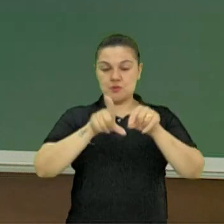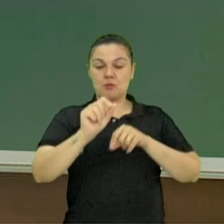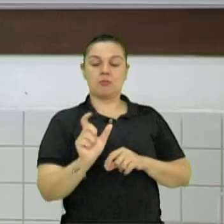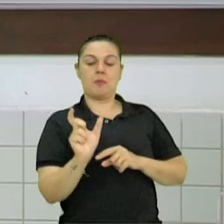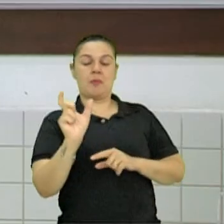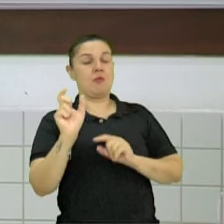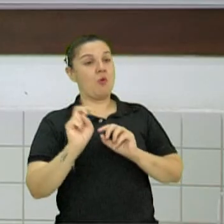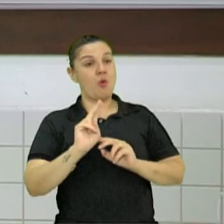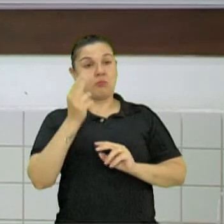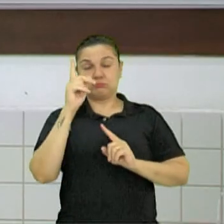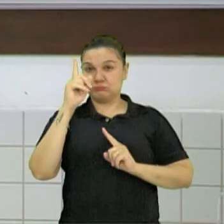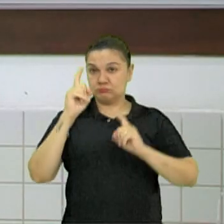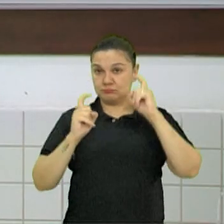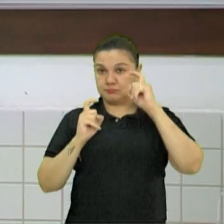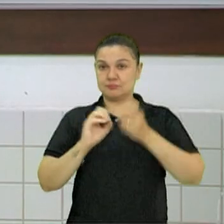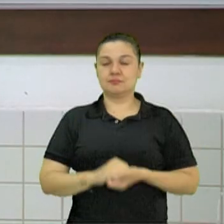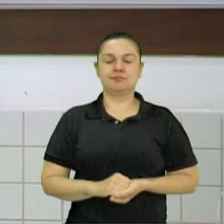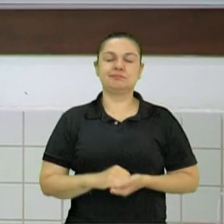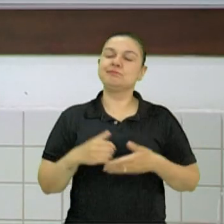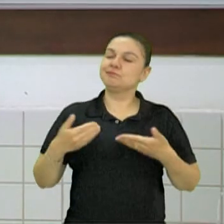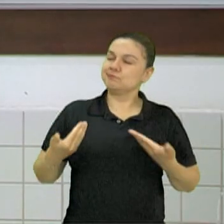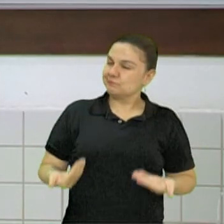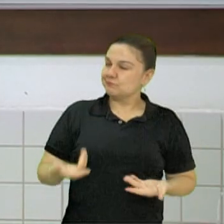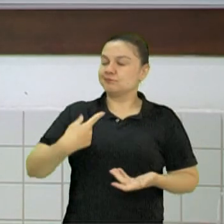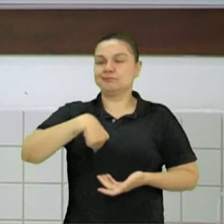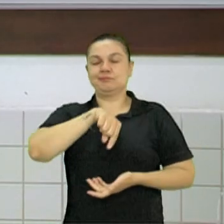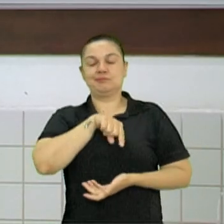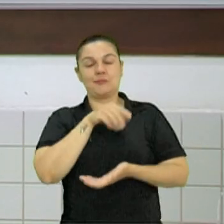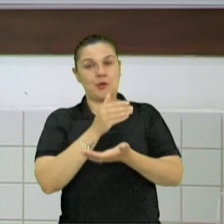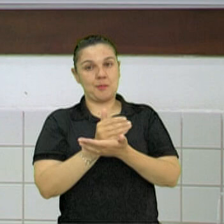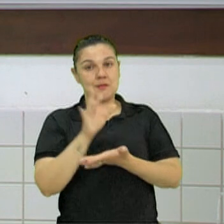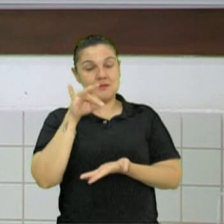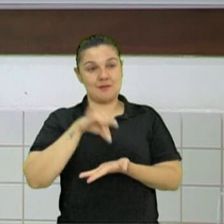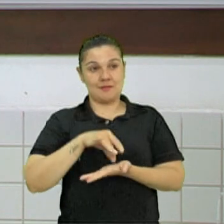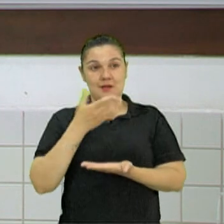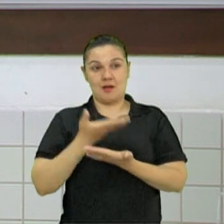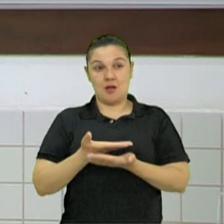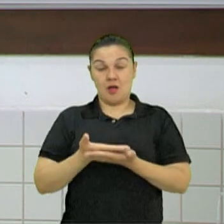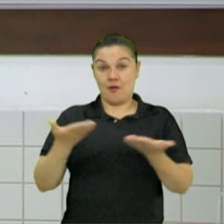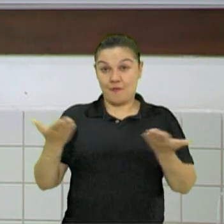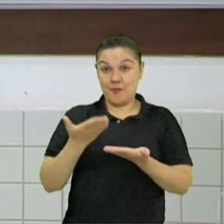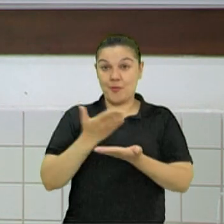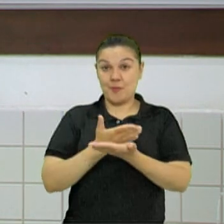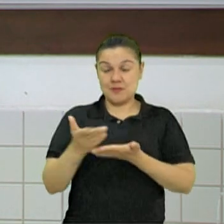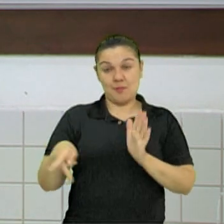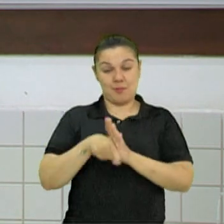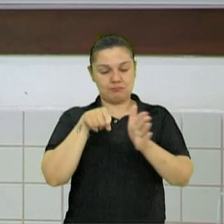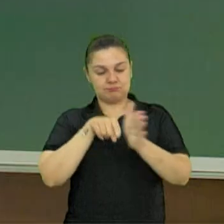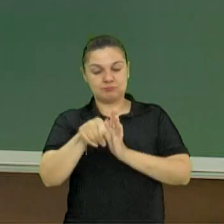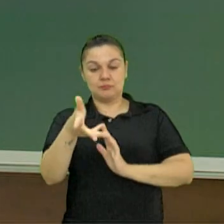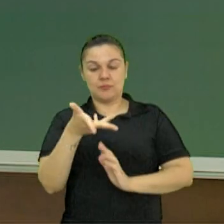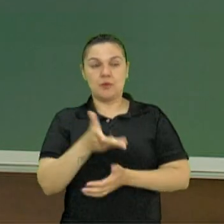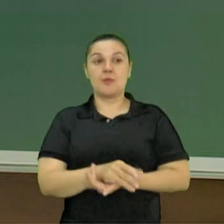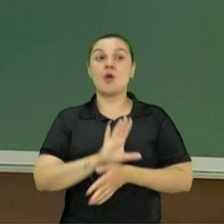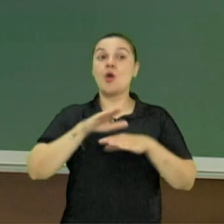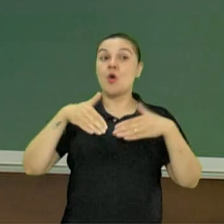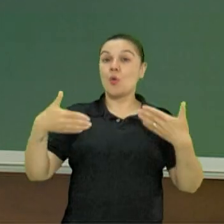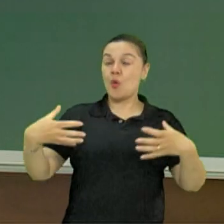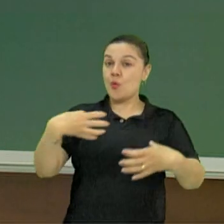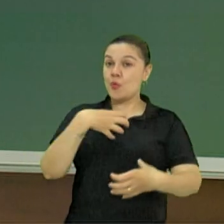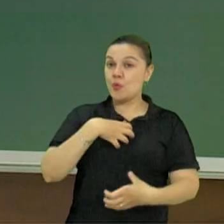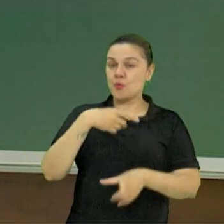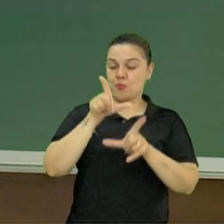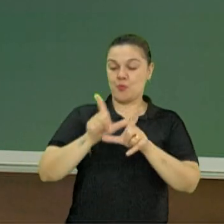determinada palavra ou expressão. E claro que para a gente começar mesmo a nossa aula, nós vamos de quiz. A qual gênero